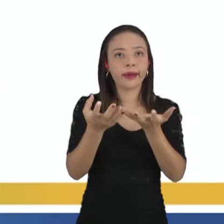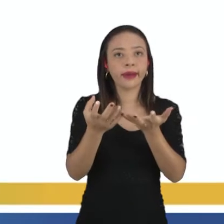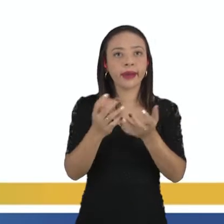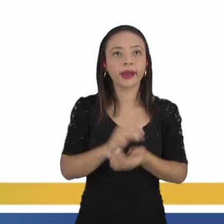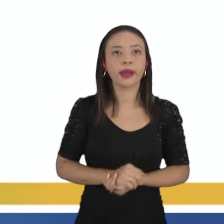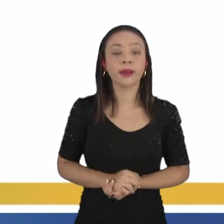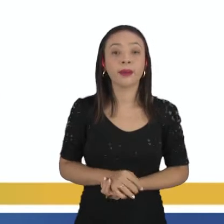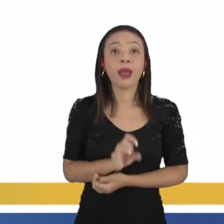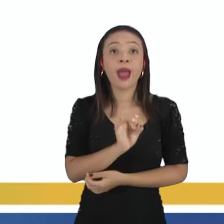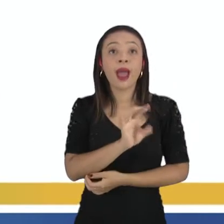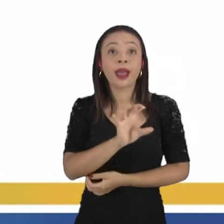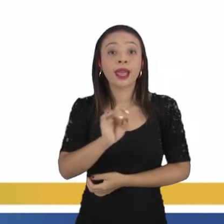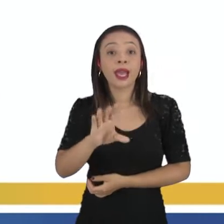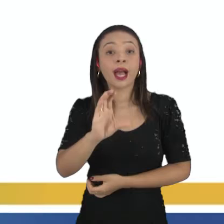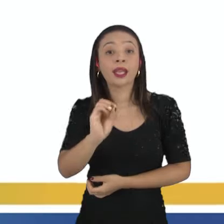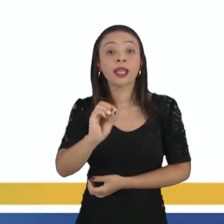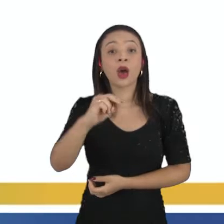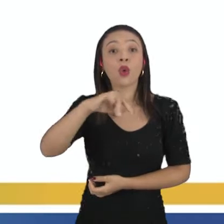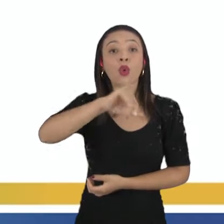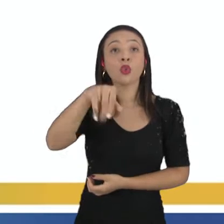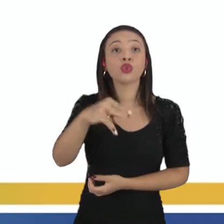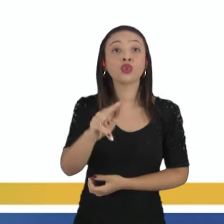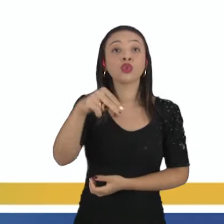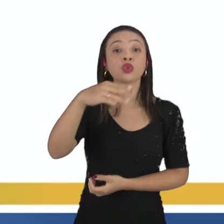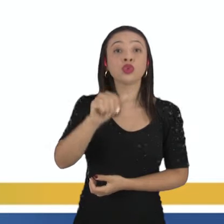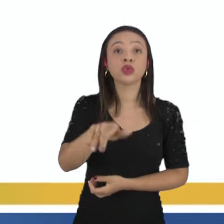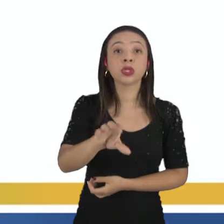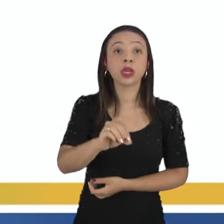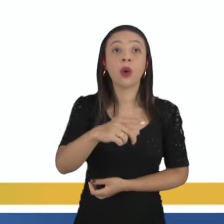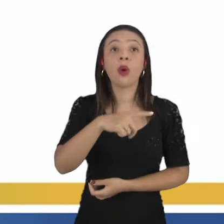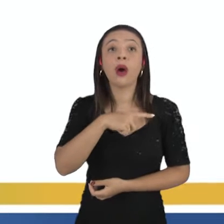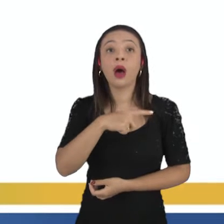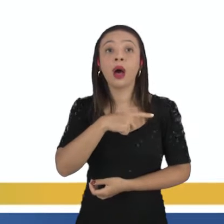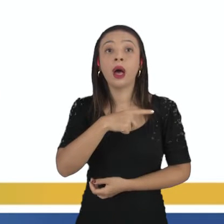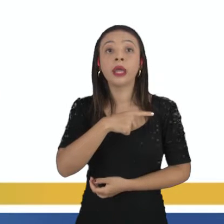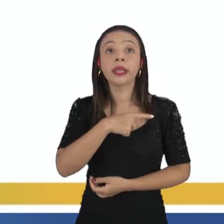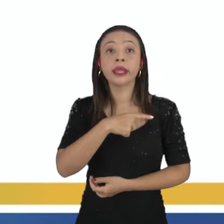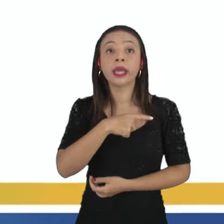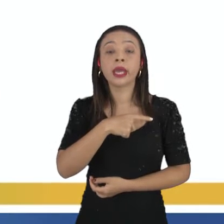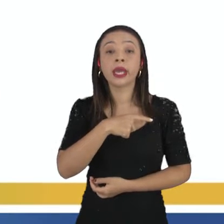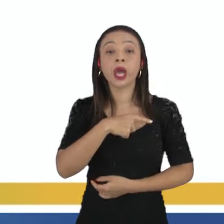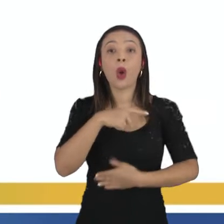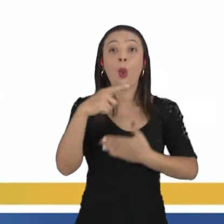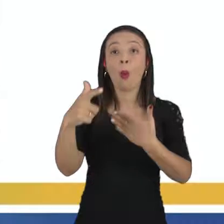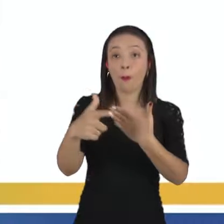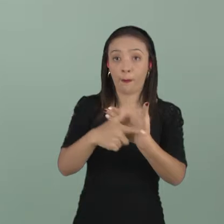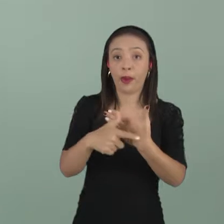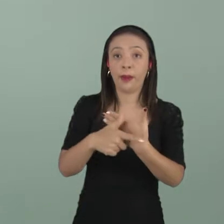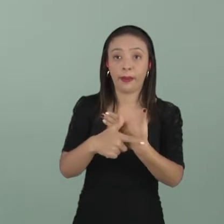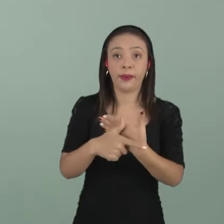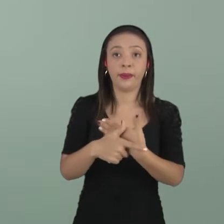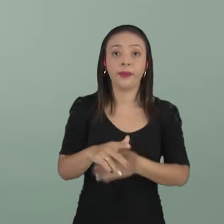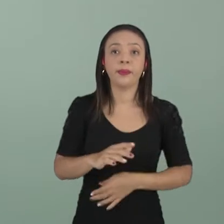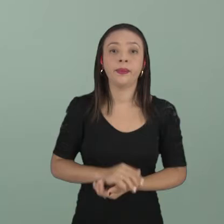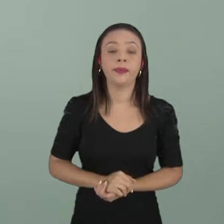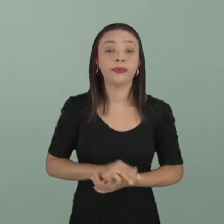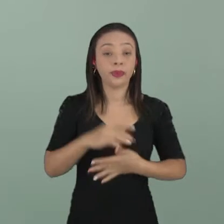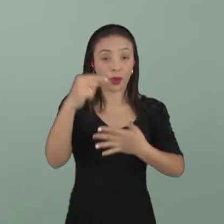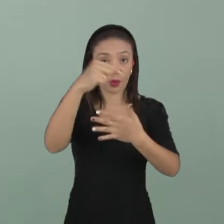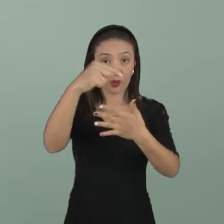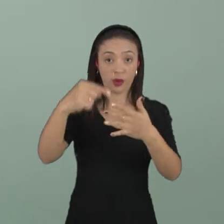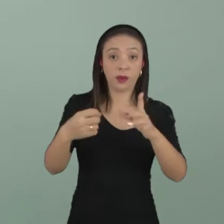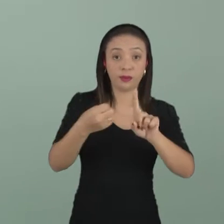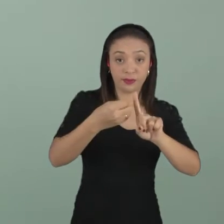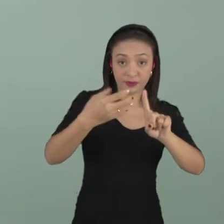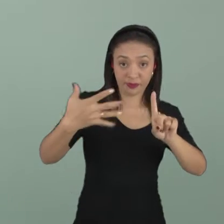que cada função dê conta de cumprir com a função almejada. Então, o operador